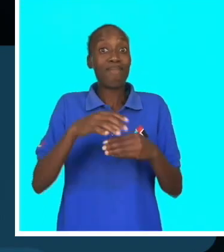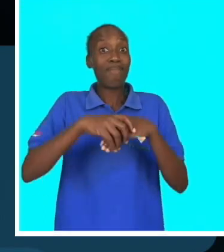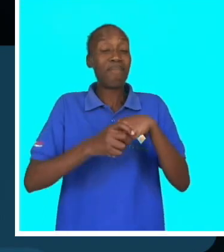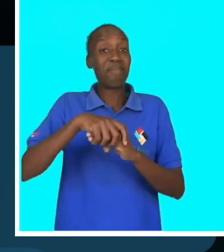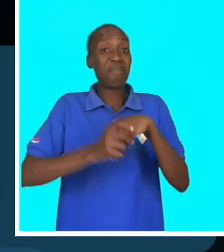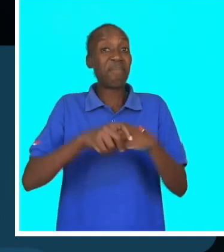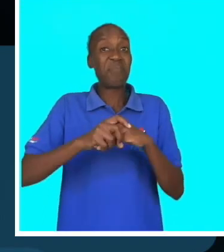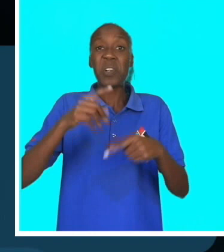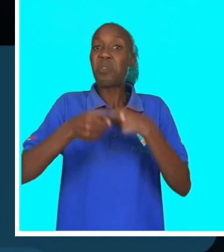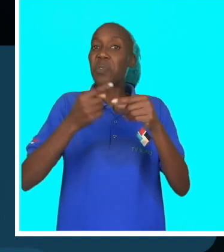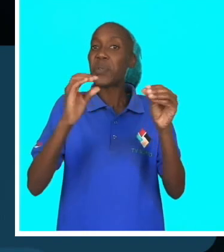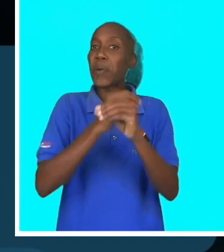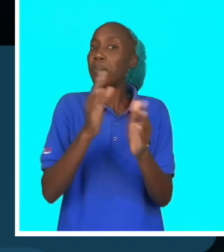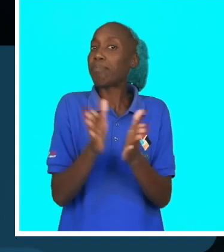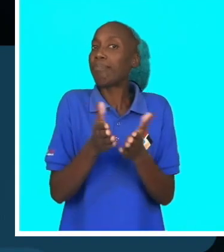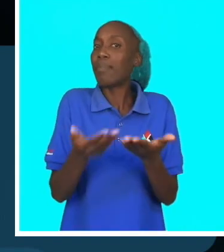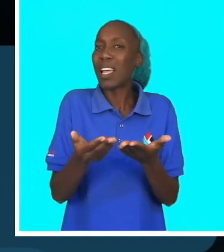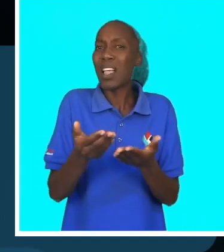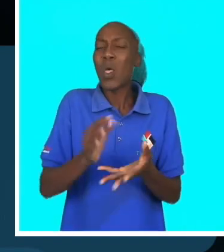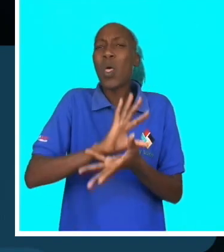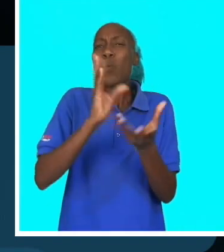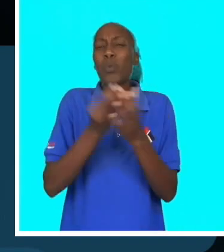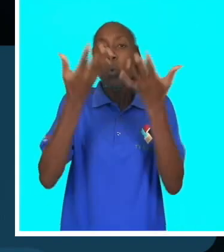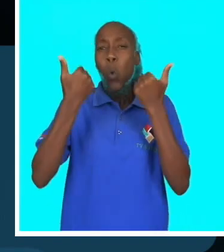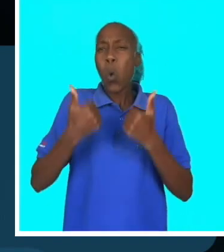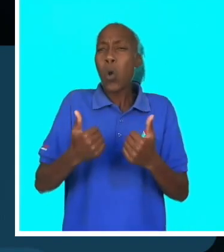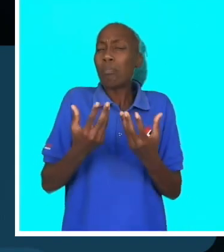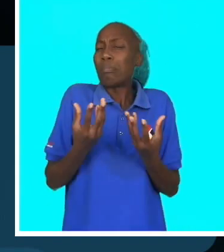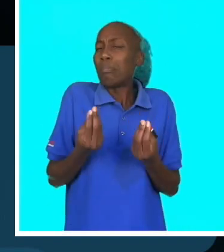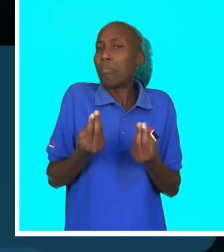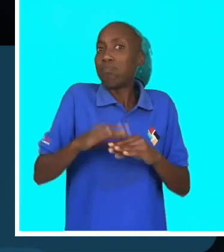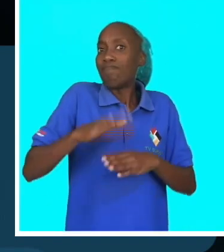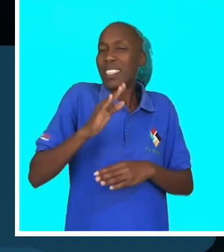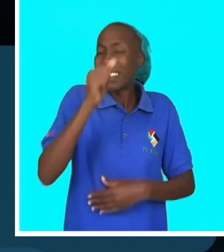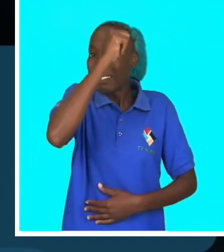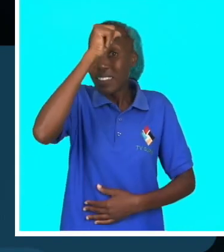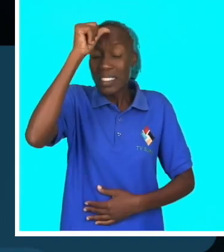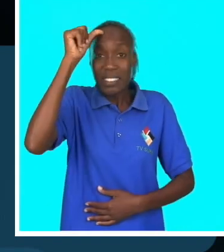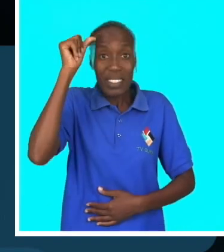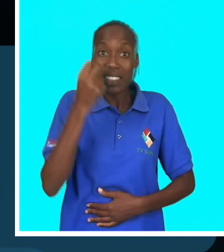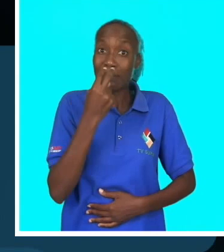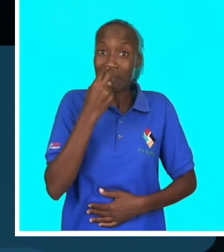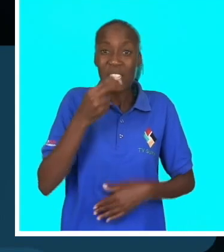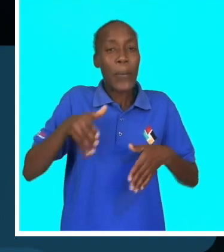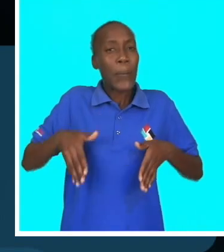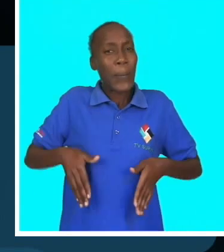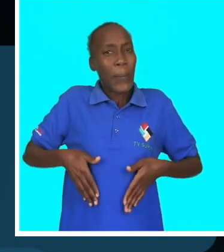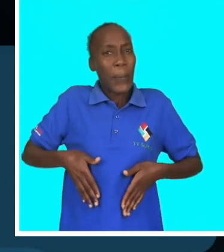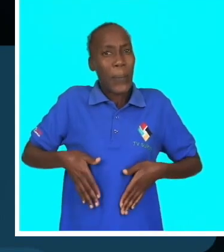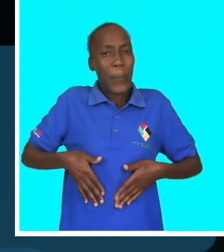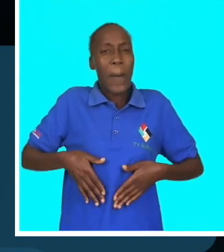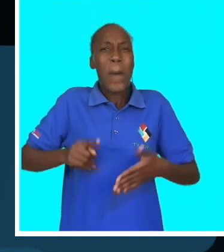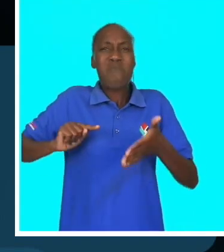as pernas. Mas o resto eu estava a sentir. Sentia muita dor, dificuldades em respirar, porque os pulmões